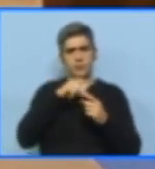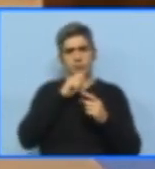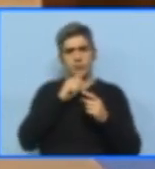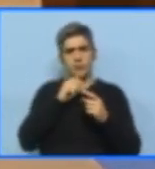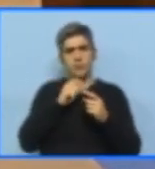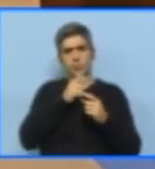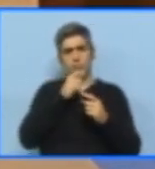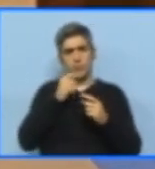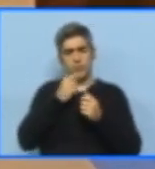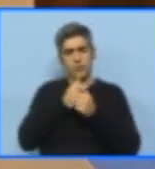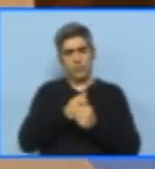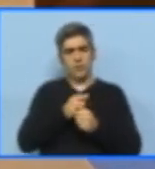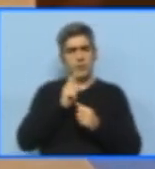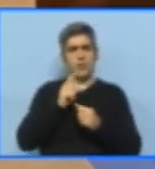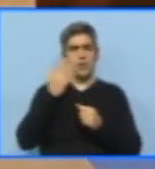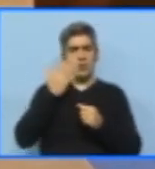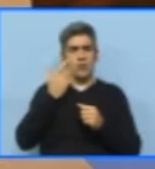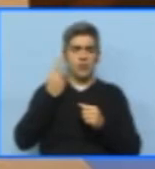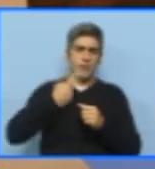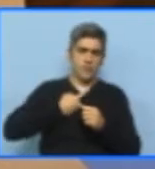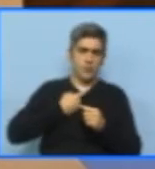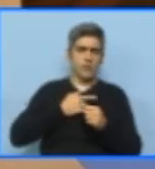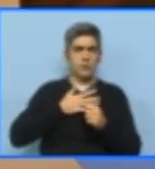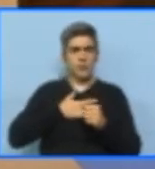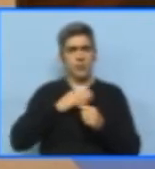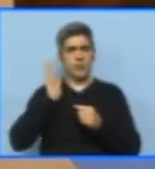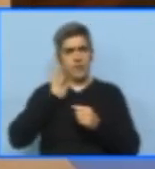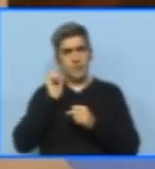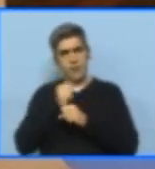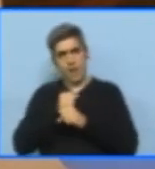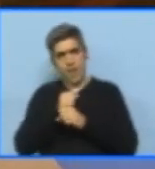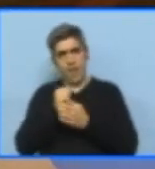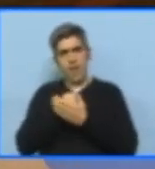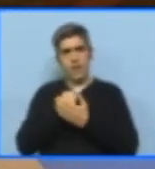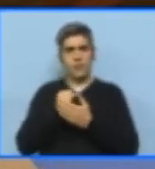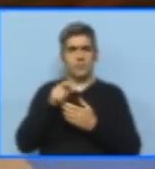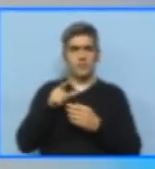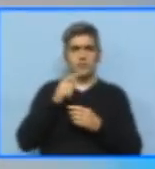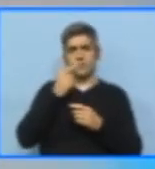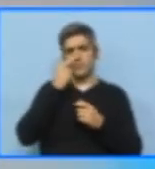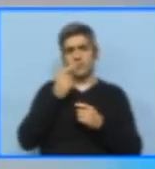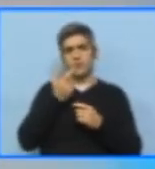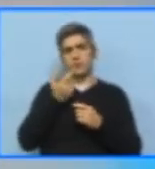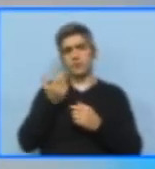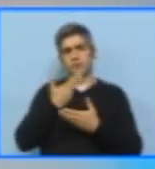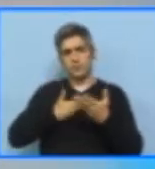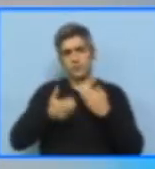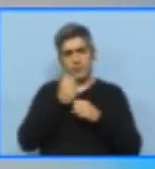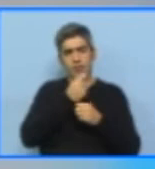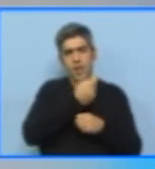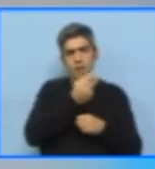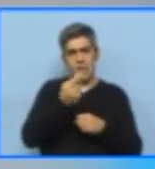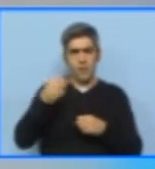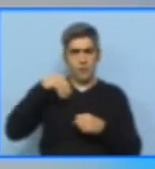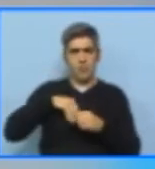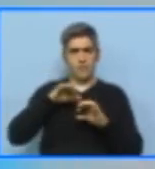sempre cumprir aquilo que são os direitos e os deveres do patrão e do empregado, e nomeadamente aquilo que são os deveres de retribuir o trabalho de cada um com o